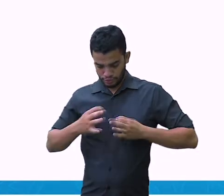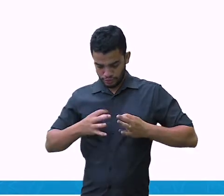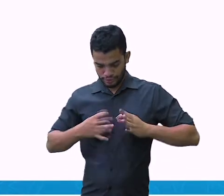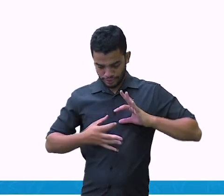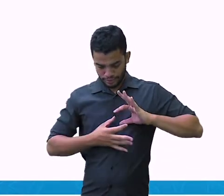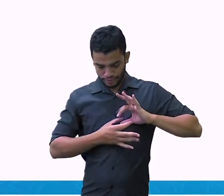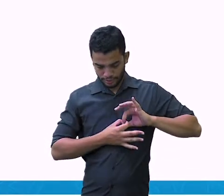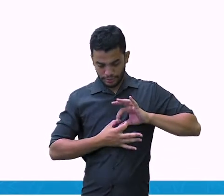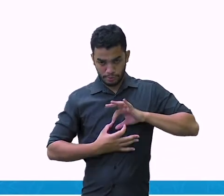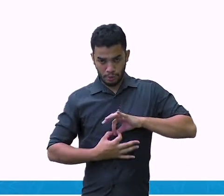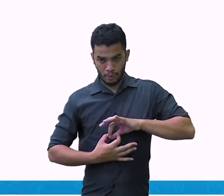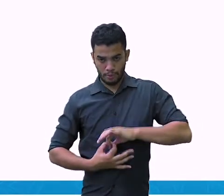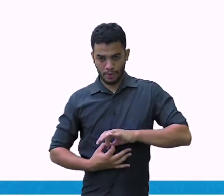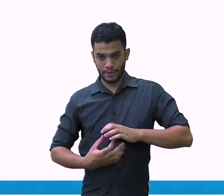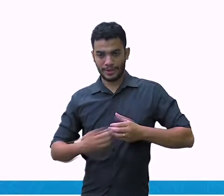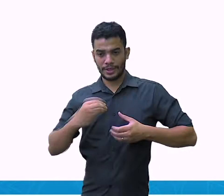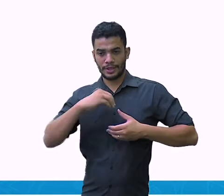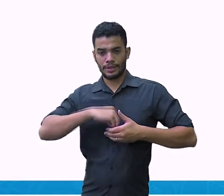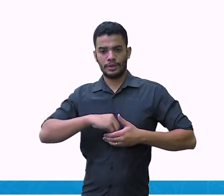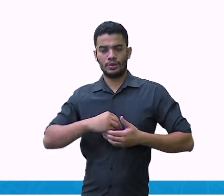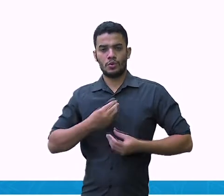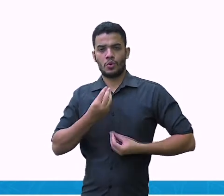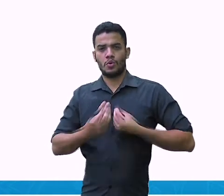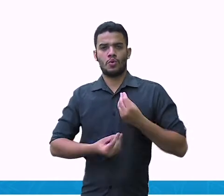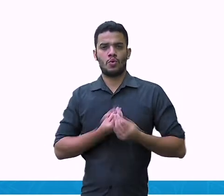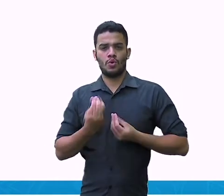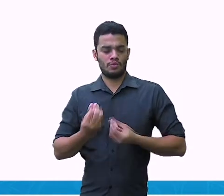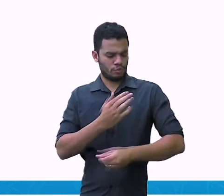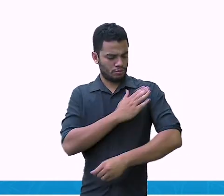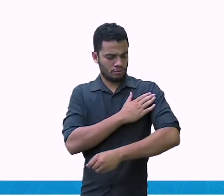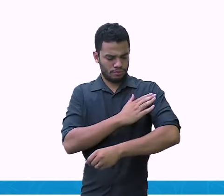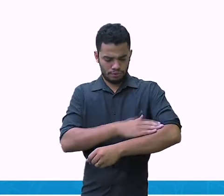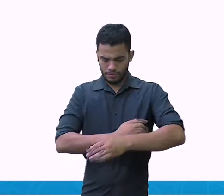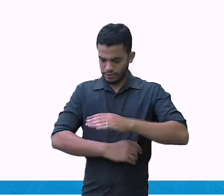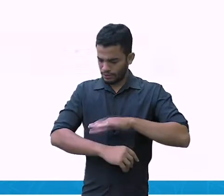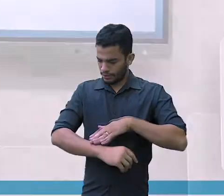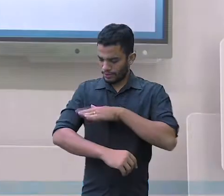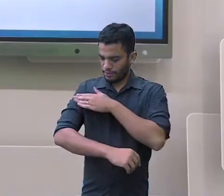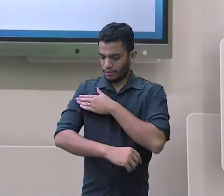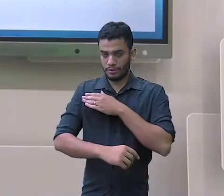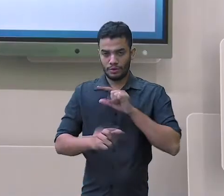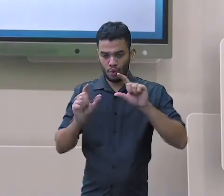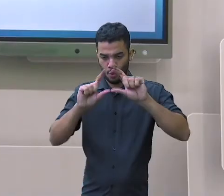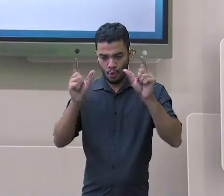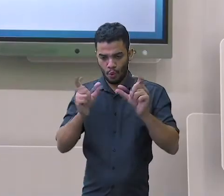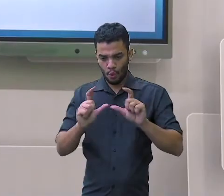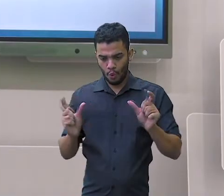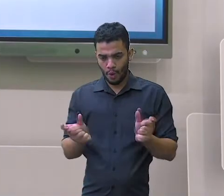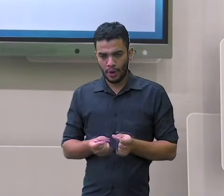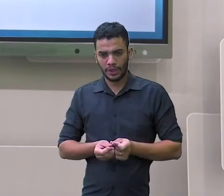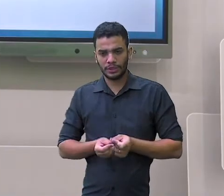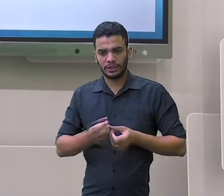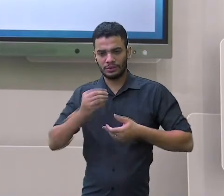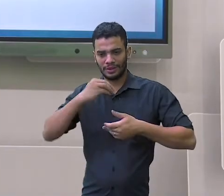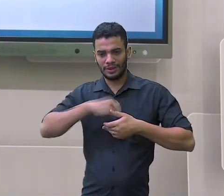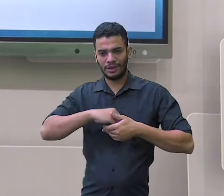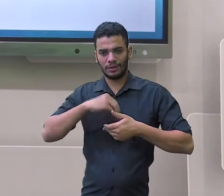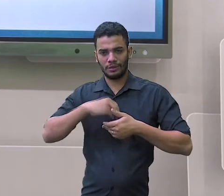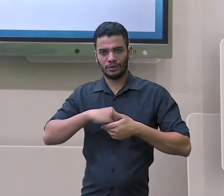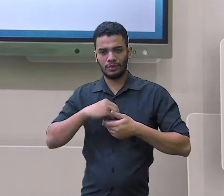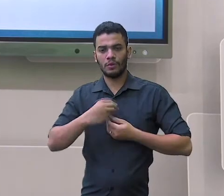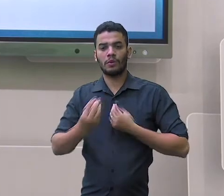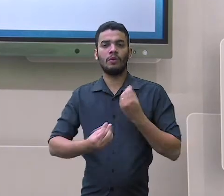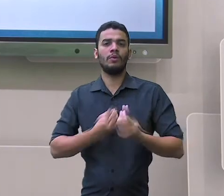eu trouxe esta imagem que eu particularmente achei bacana para a gente perceber, para a